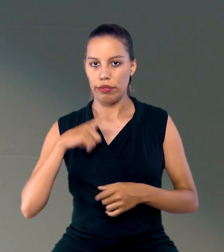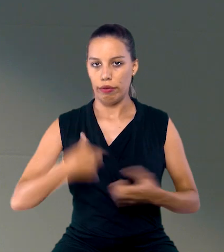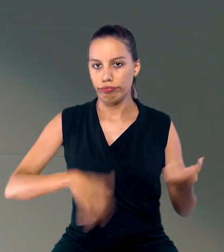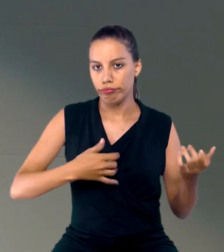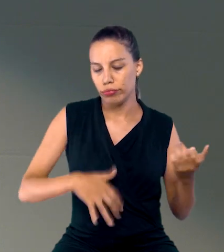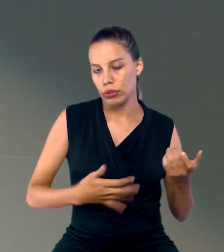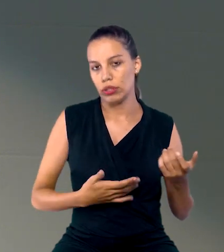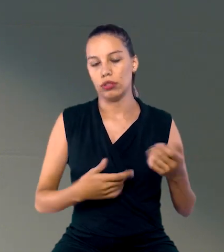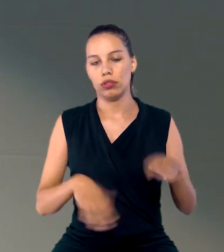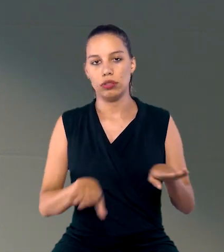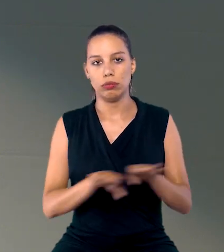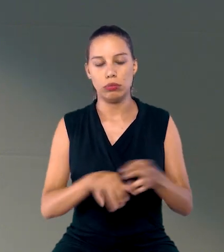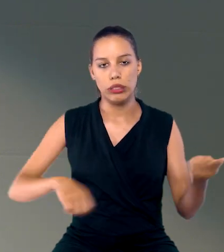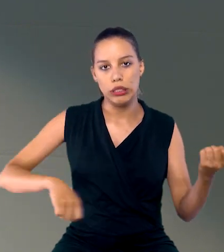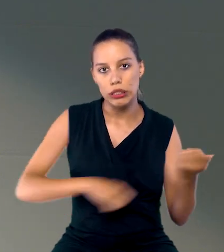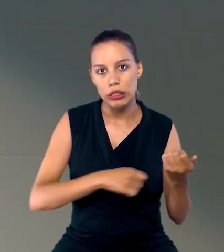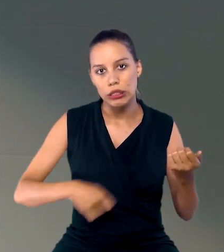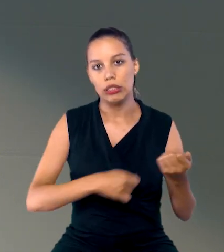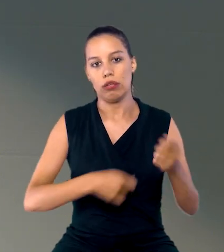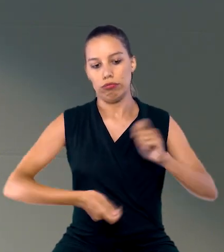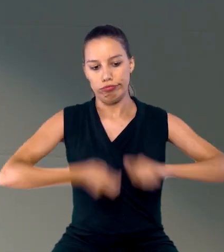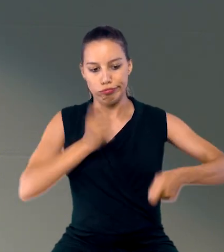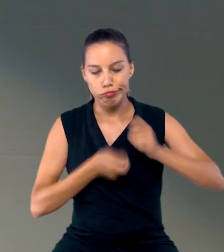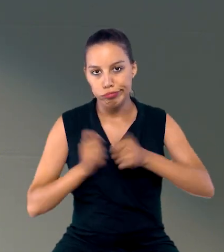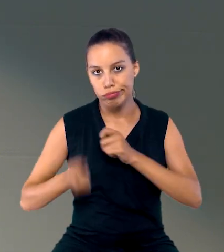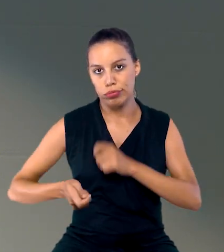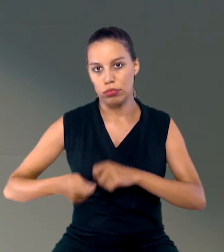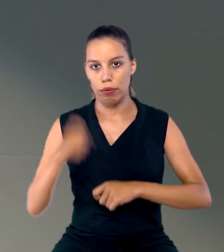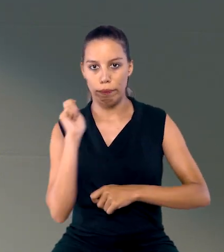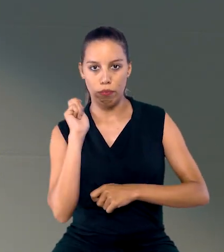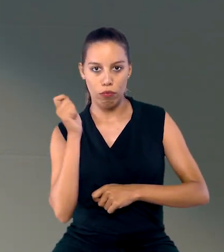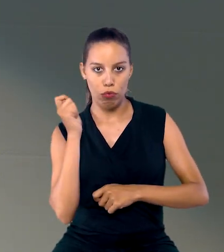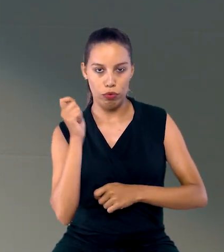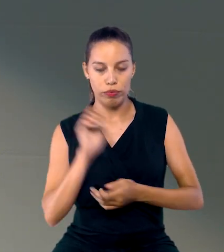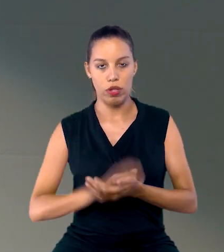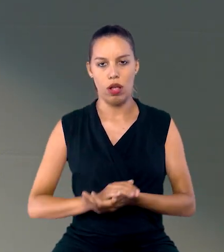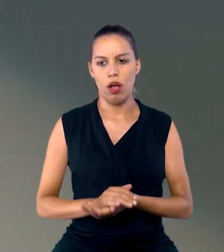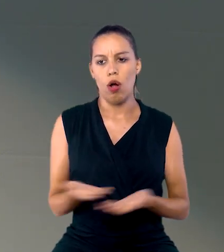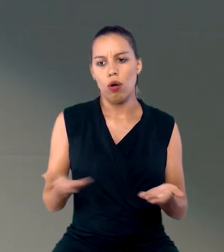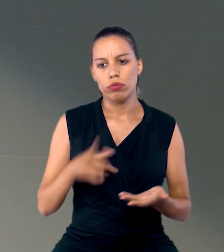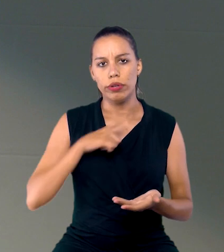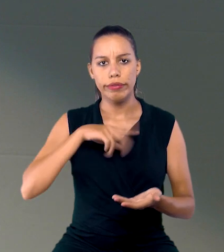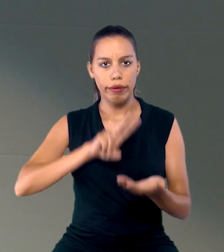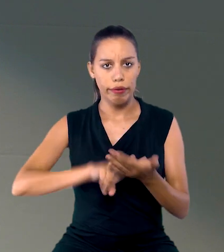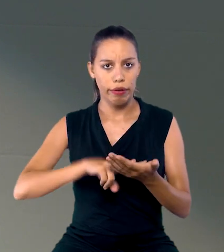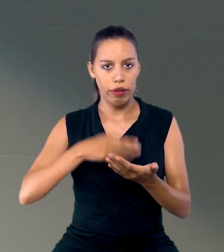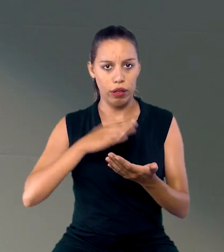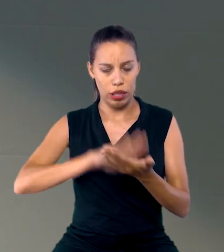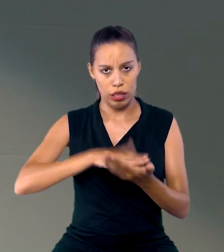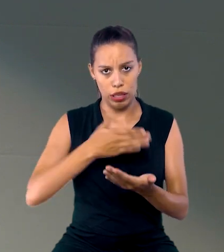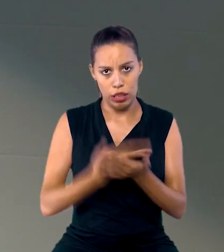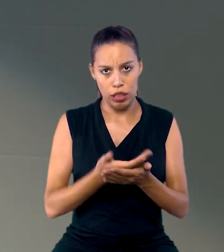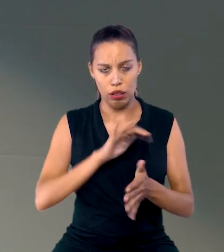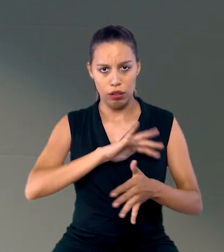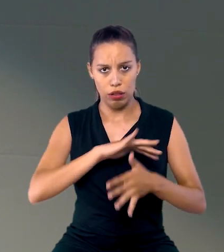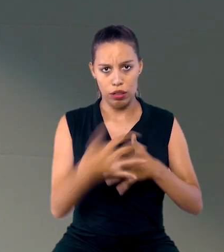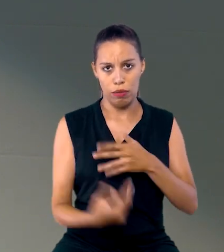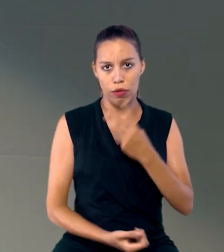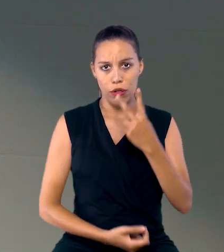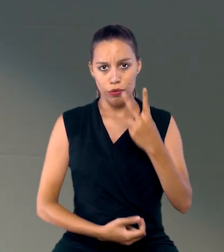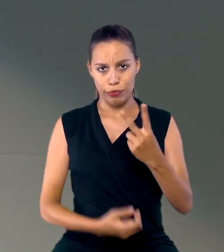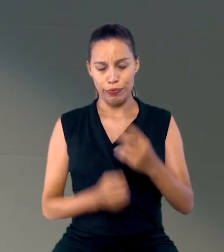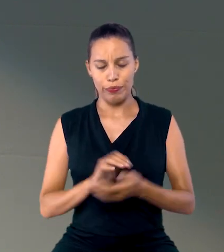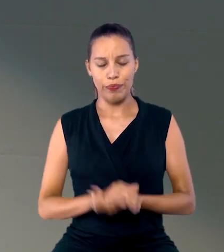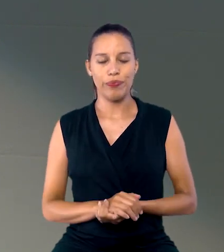violão, rabeca, chocalho e tambor. Contaremos nessa noite com os intérpretes de Libras, Rian Christian e